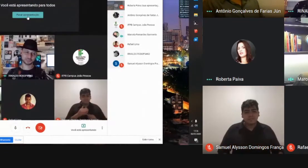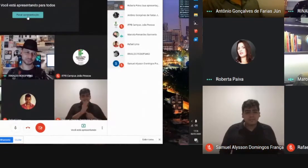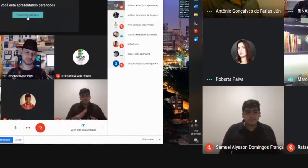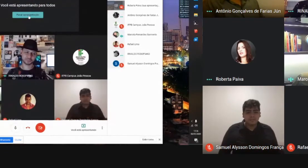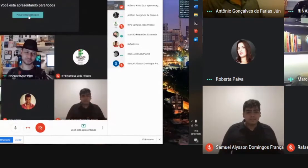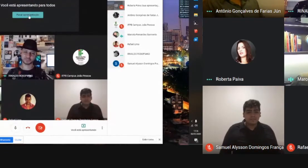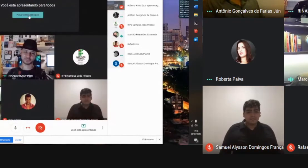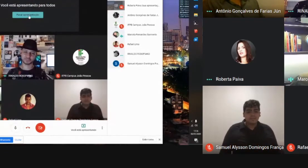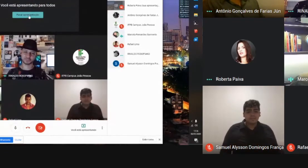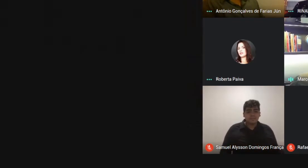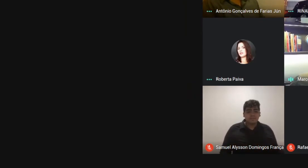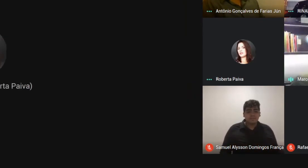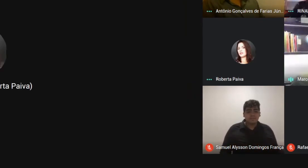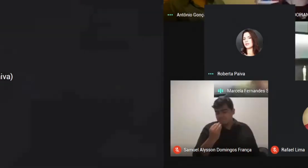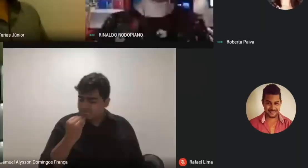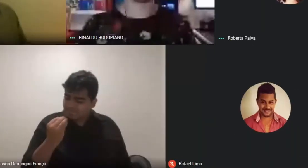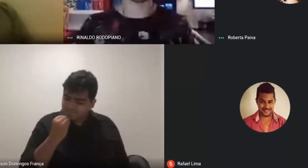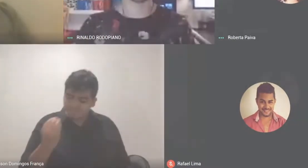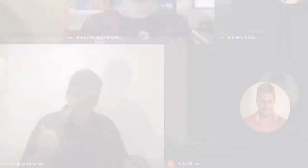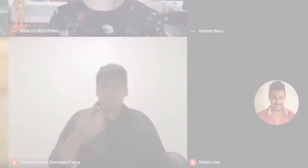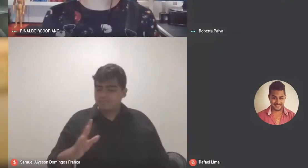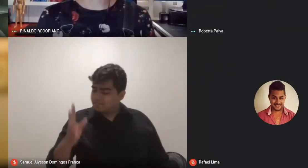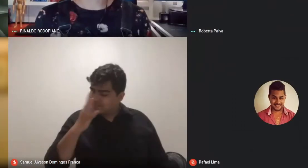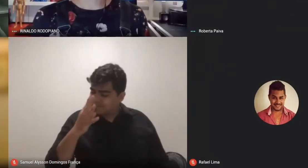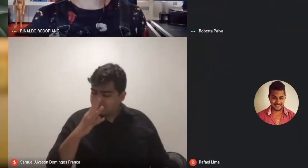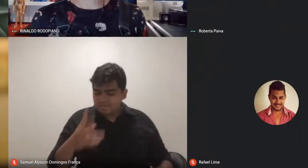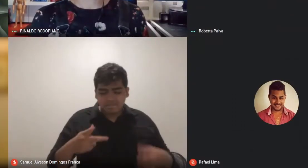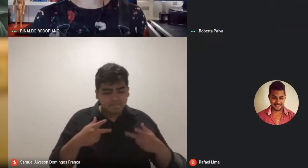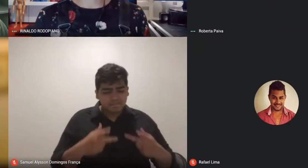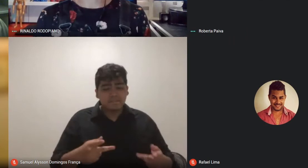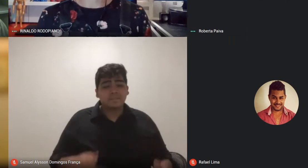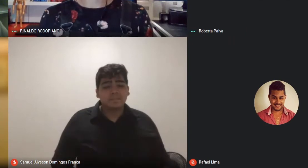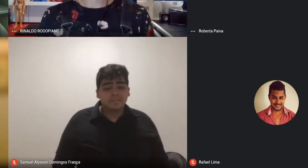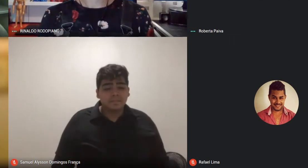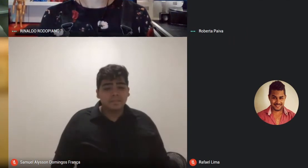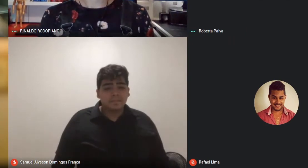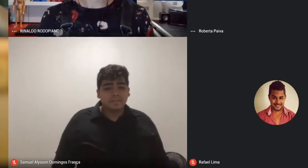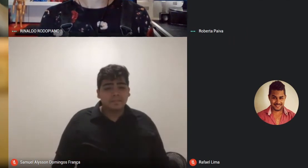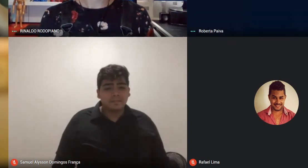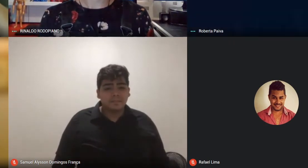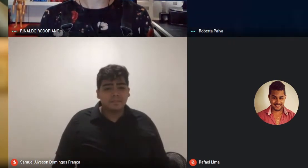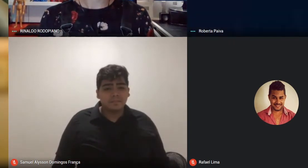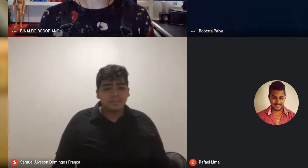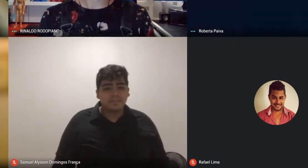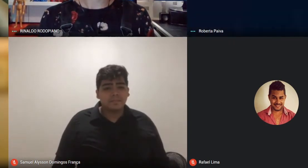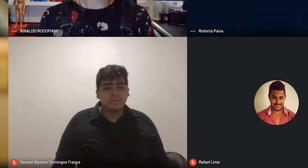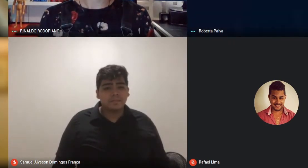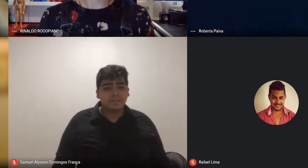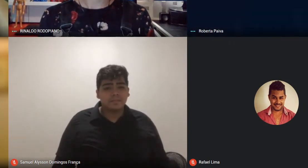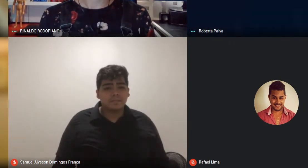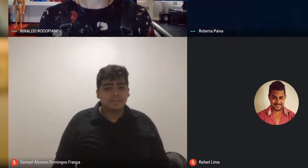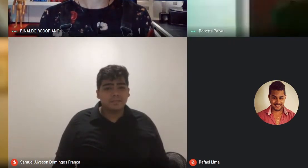oportunidade gigante a gente fazer parte dessa instituição. Gente, eu queria só lembrar o pessoal que está lá no chat